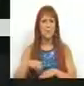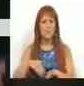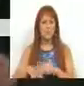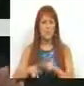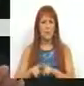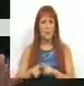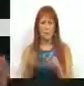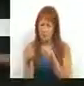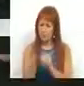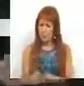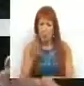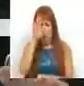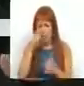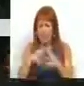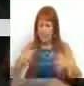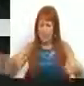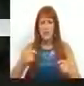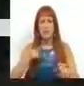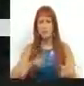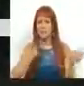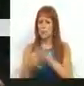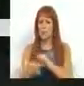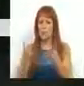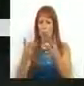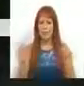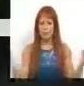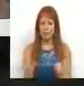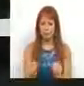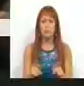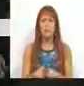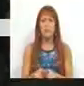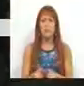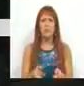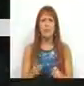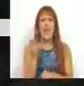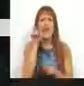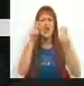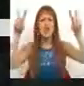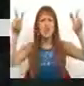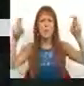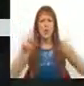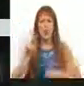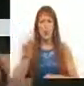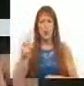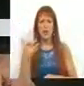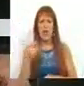que, de um esboço expansionista, passámos para um orçamento recessivo, para utilizar as expressões da